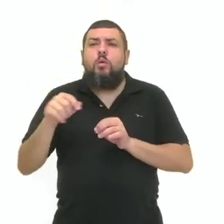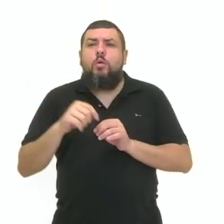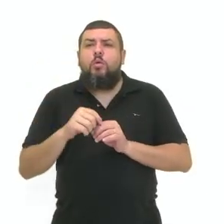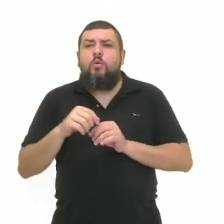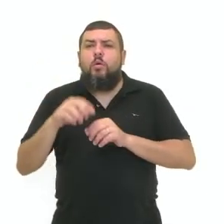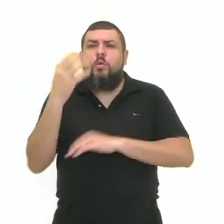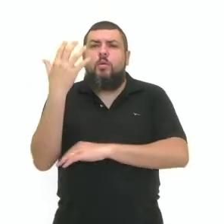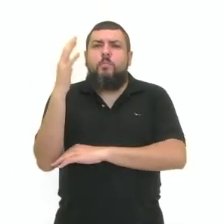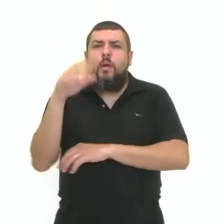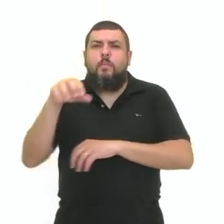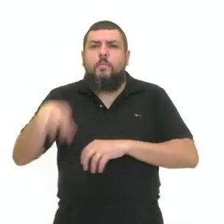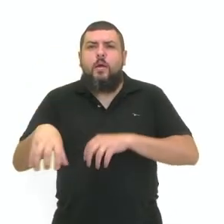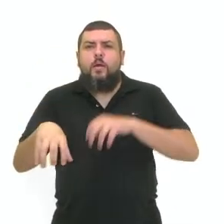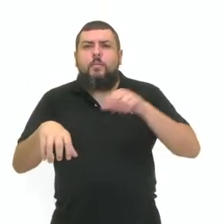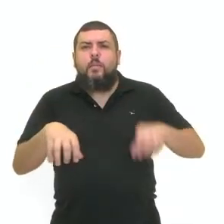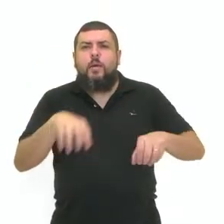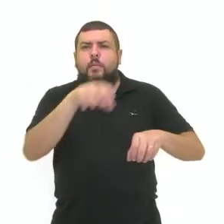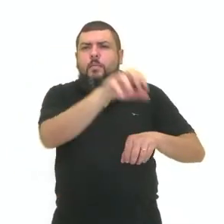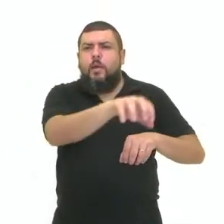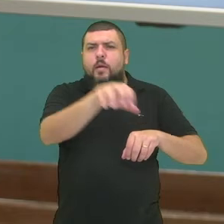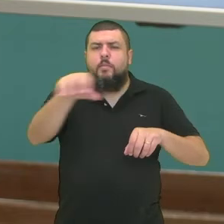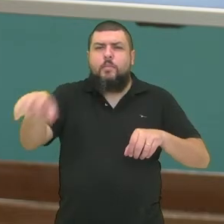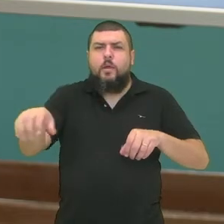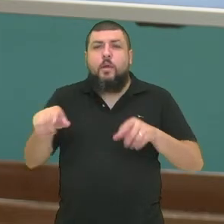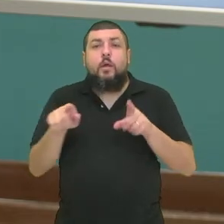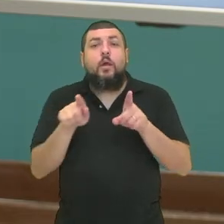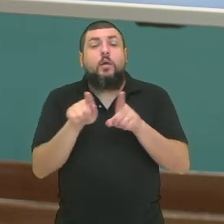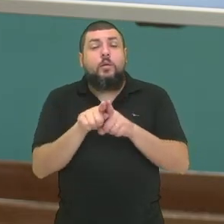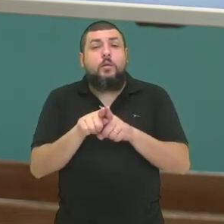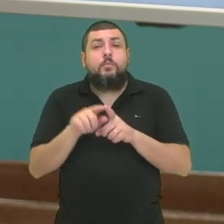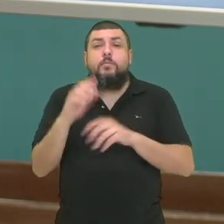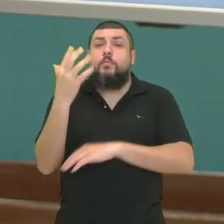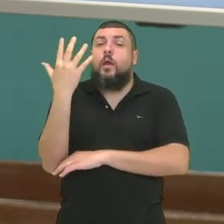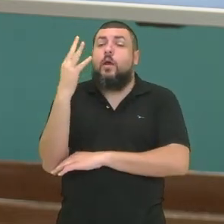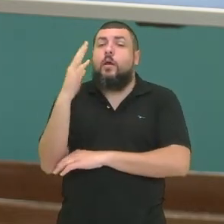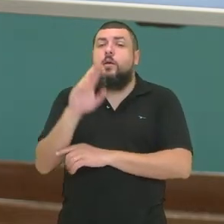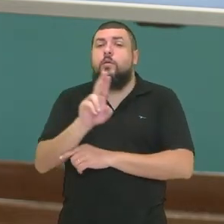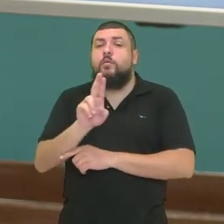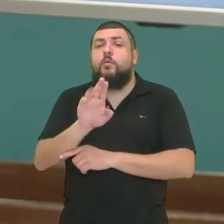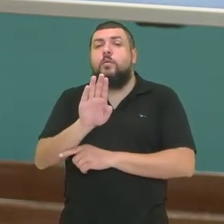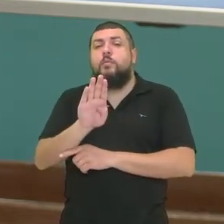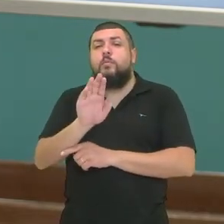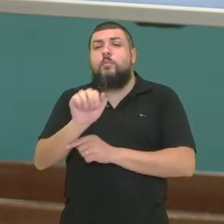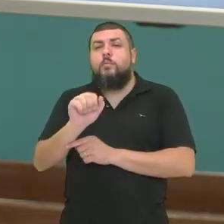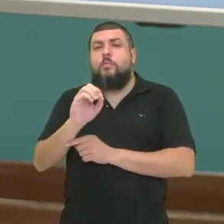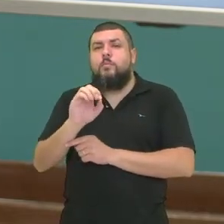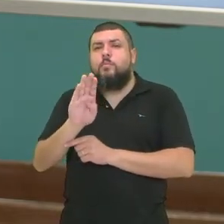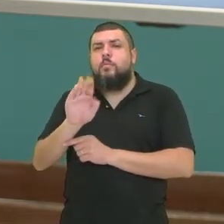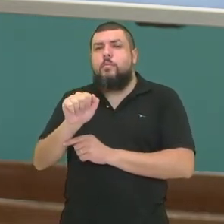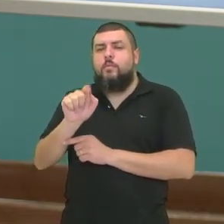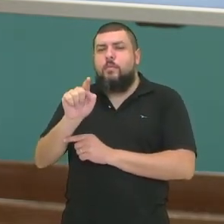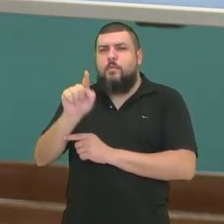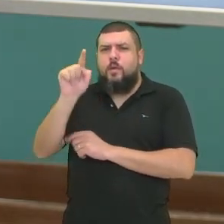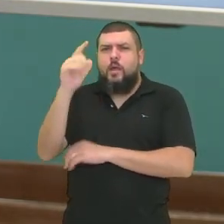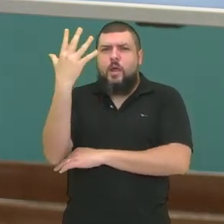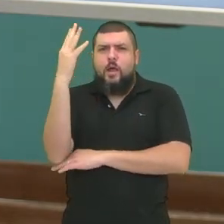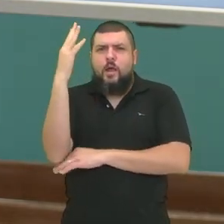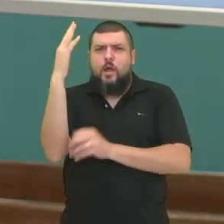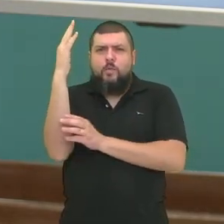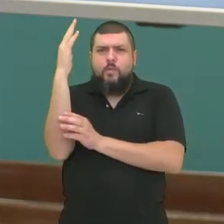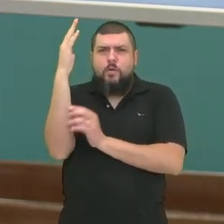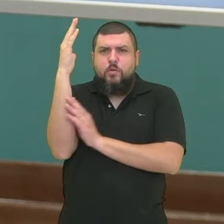o baobá também, que é a árvore mais larga que tem, né? Bem interessante essa árvore lá naquela região. Apresenta